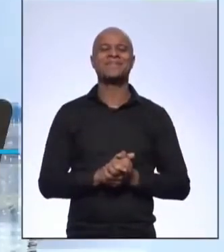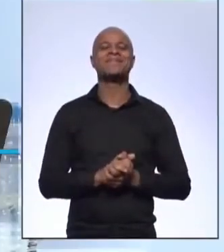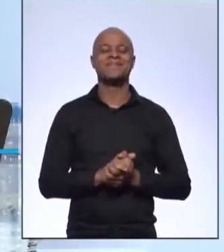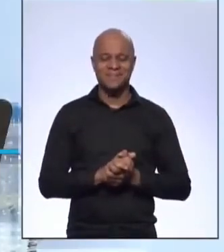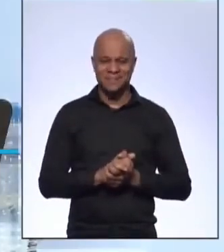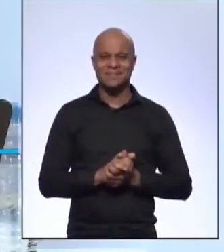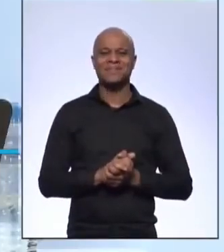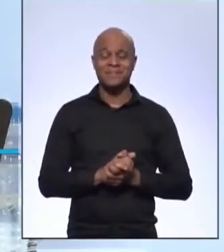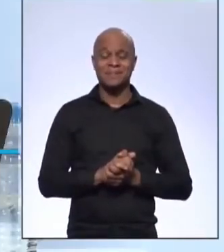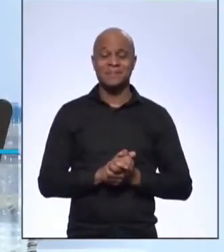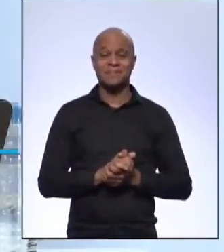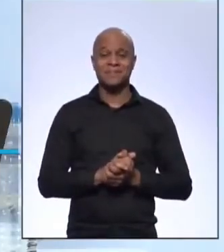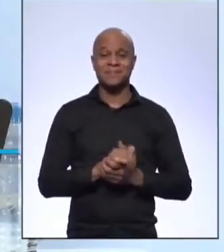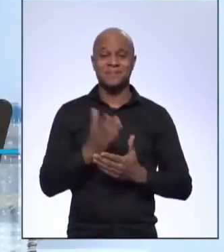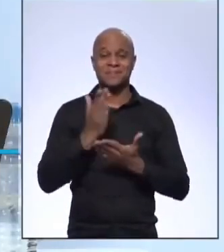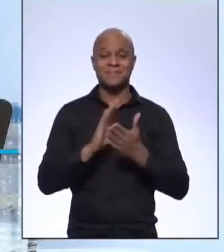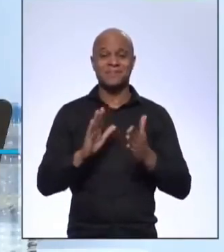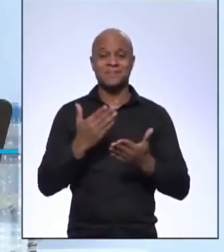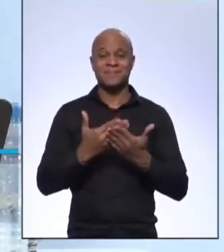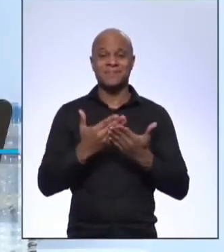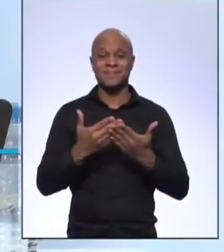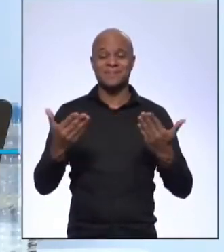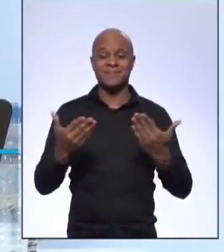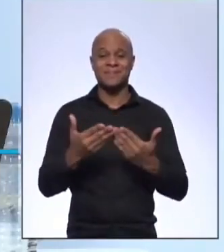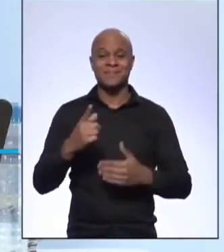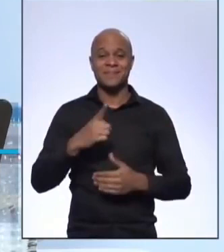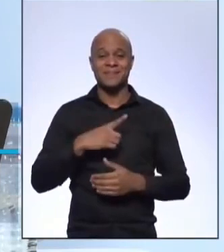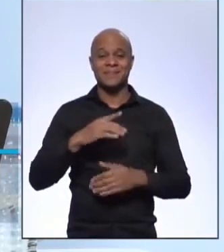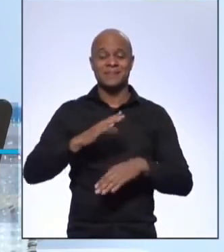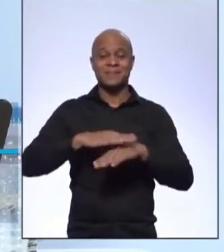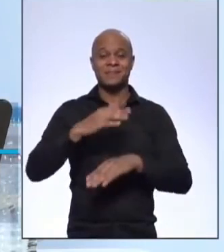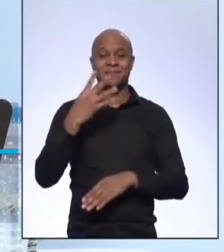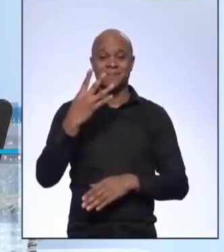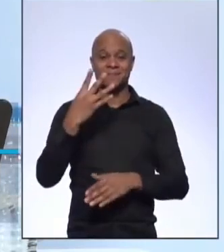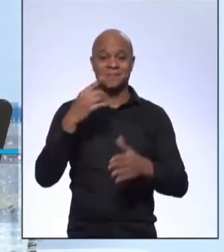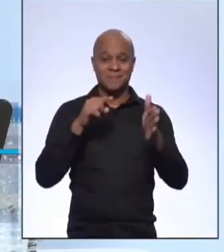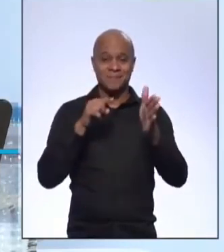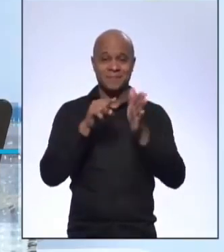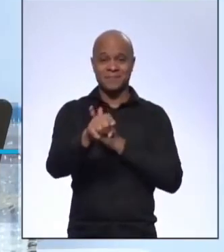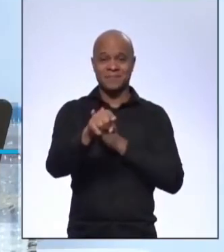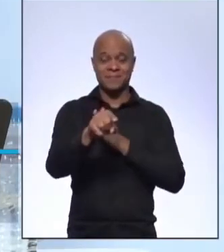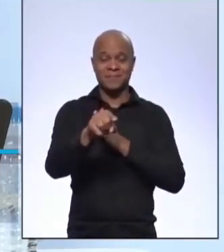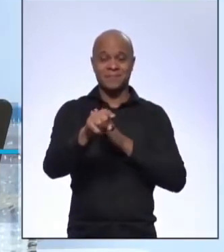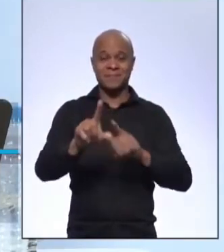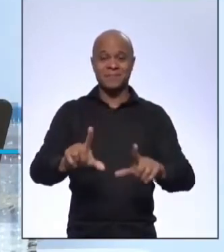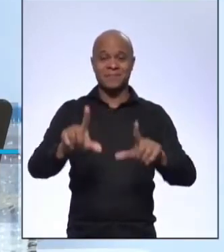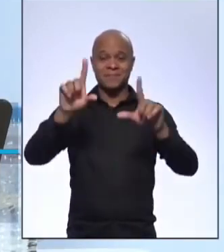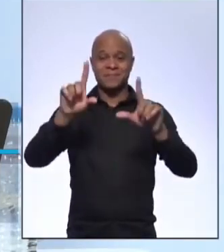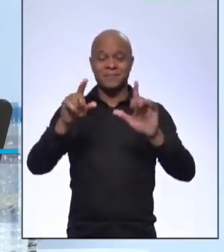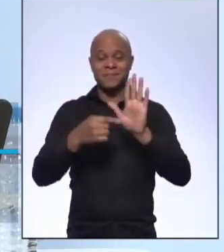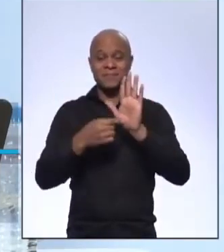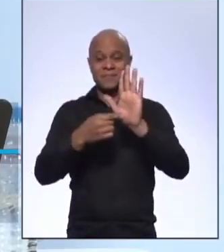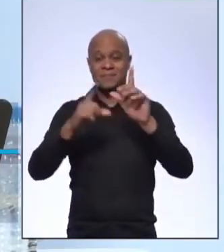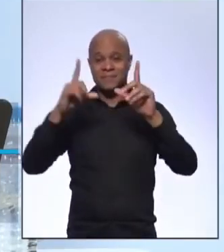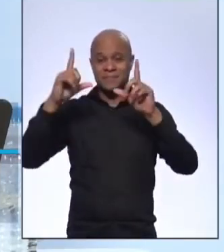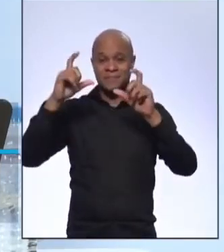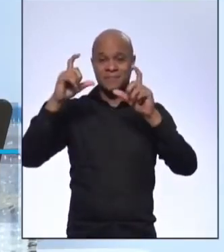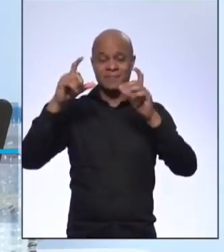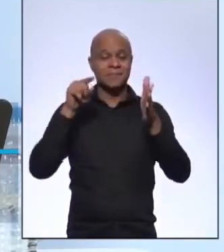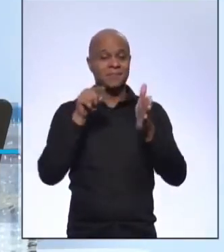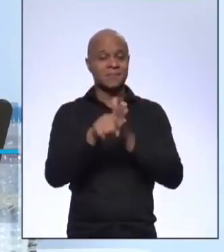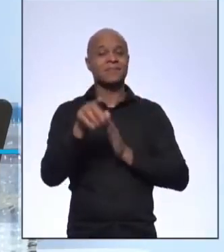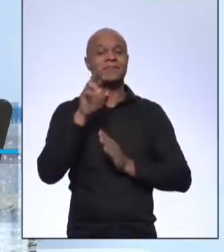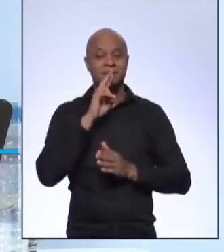professora. E para encerrar a nossa aula, né, temos mais 4 questões que vão ficar aí para você aprofundar,